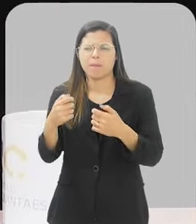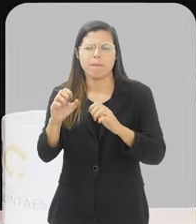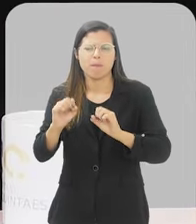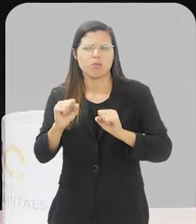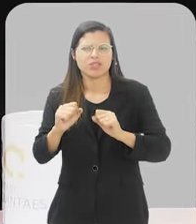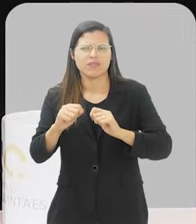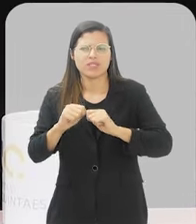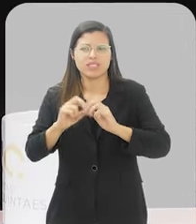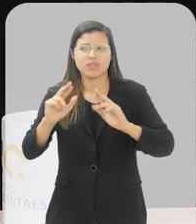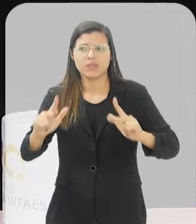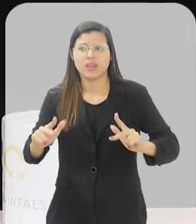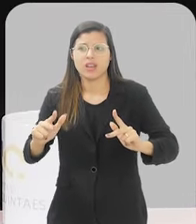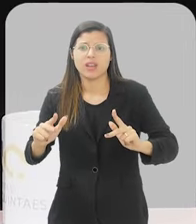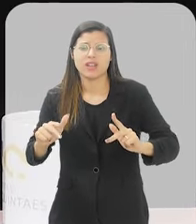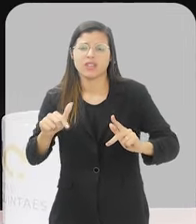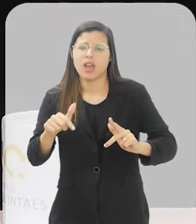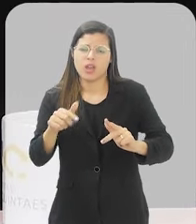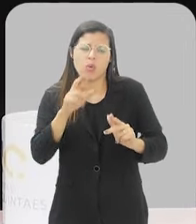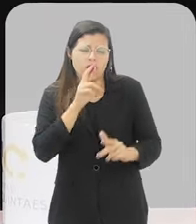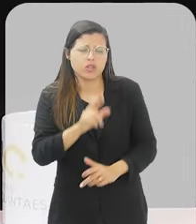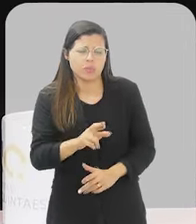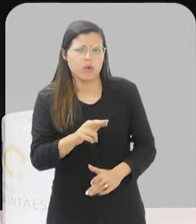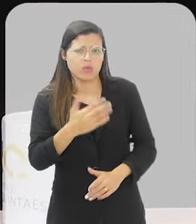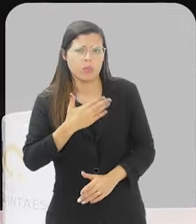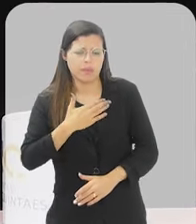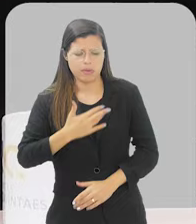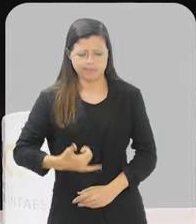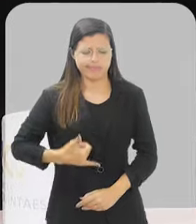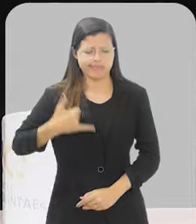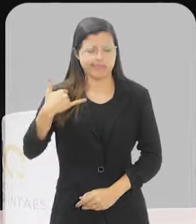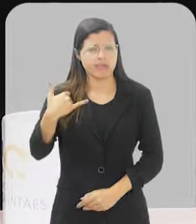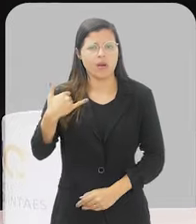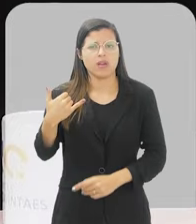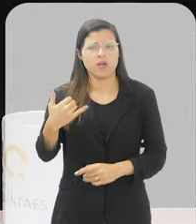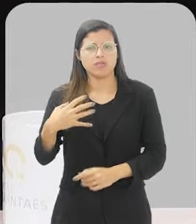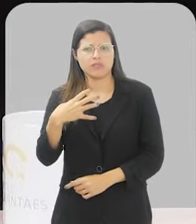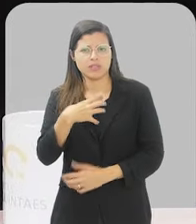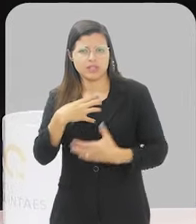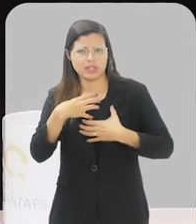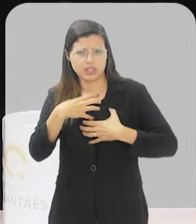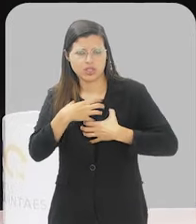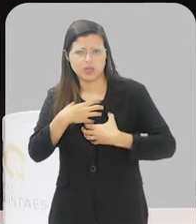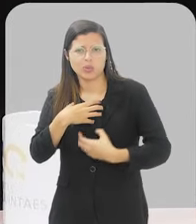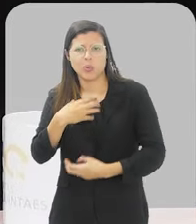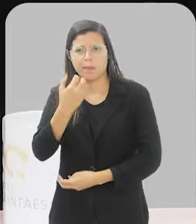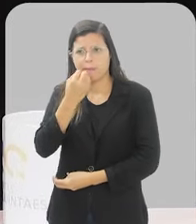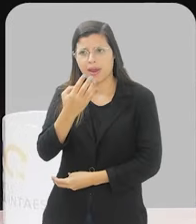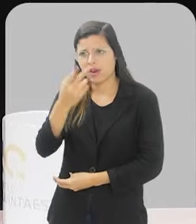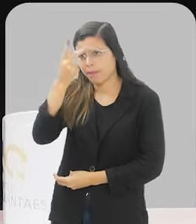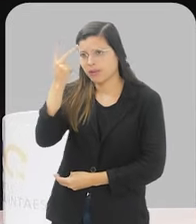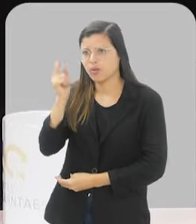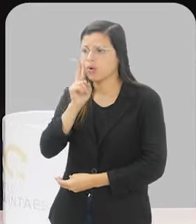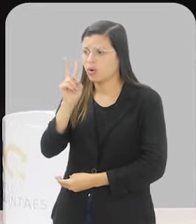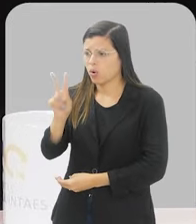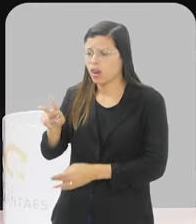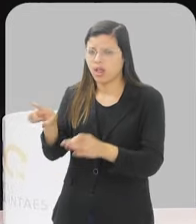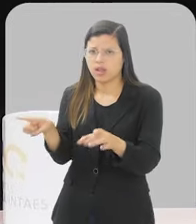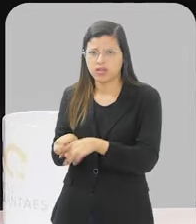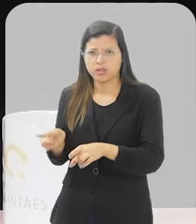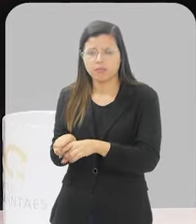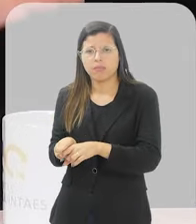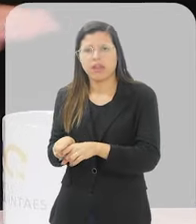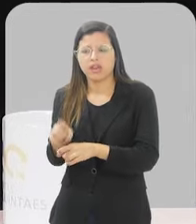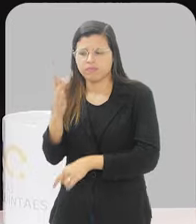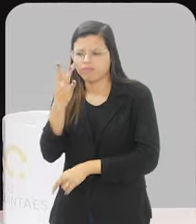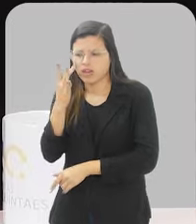podia fazer uma coisa reta? Eu falei assim, para quê? Para satisfazer o meu ego, porque se eu estou me sentindo bem, eu tenho certeza que quem olhar vai achar